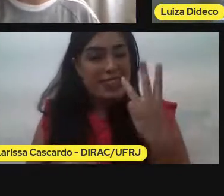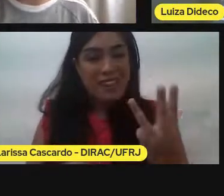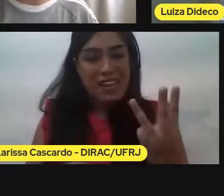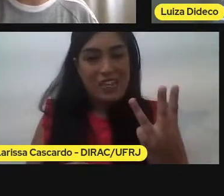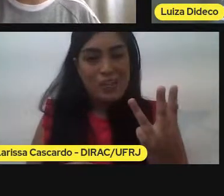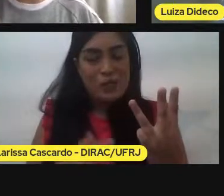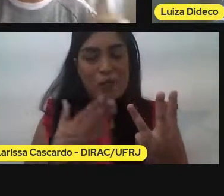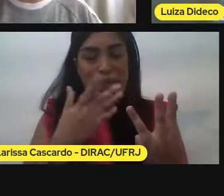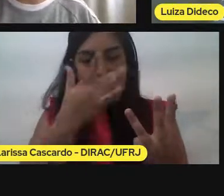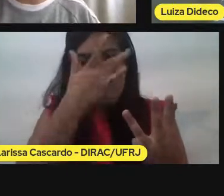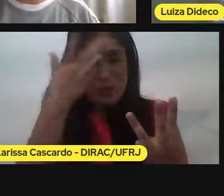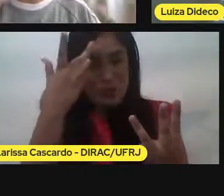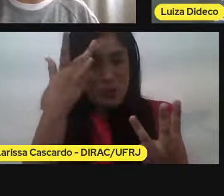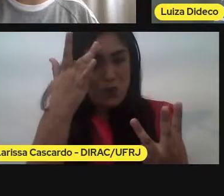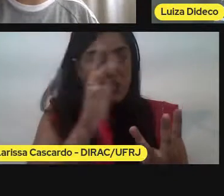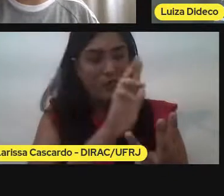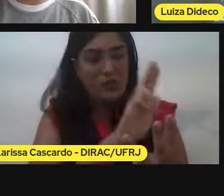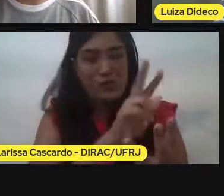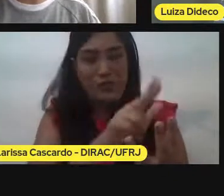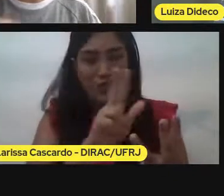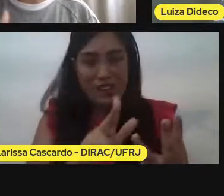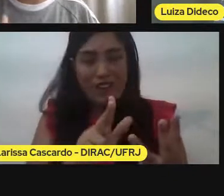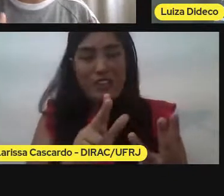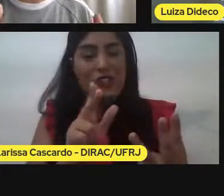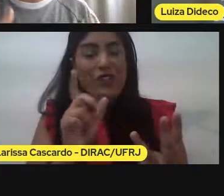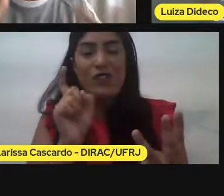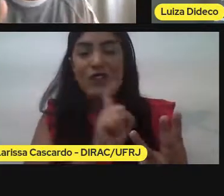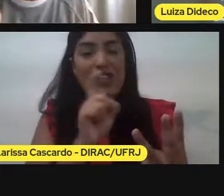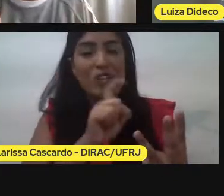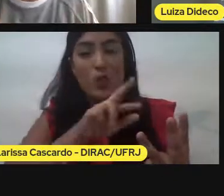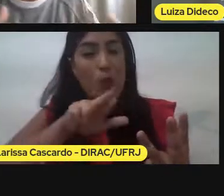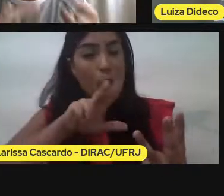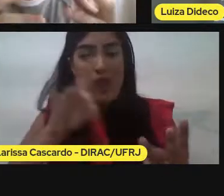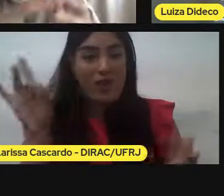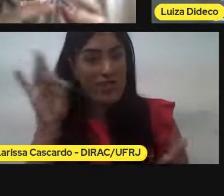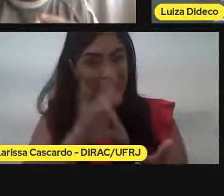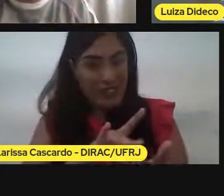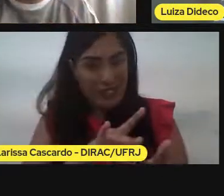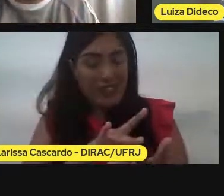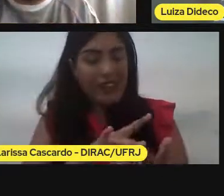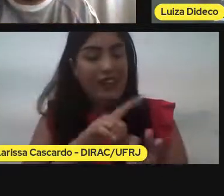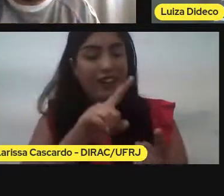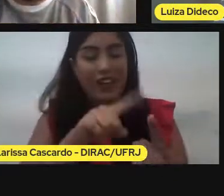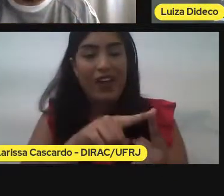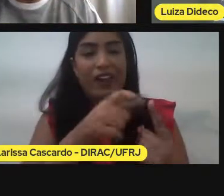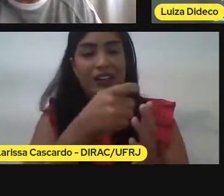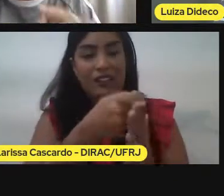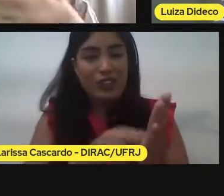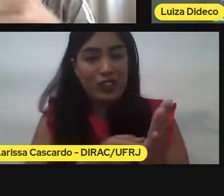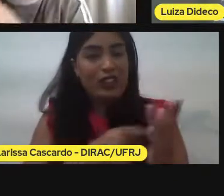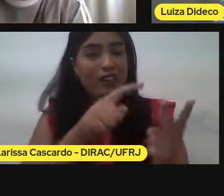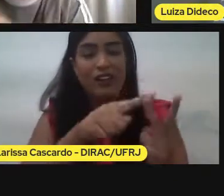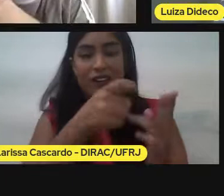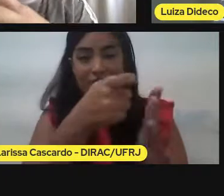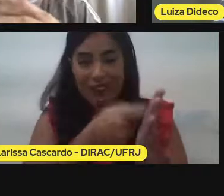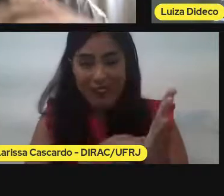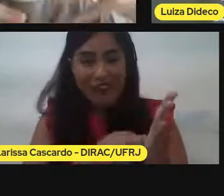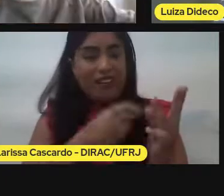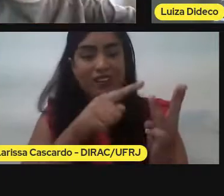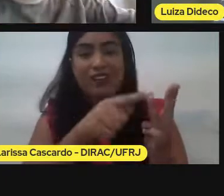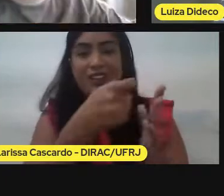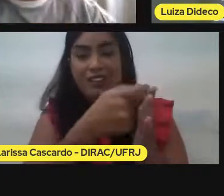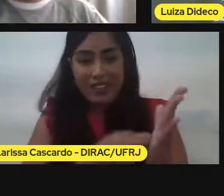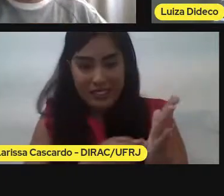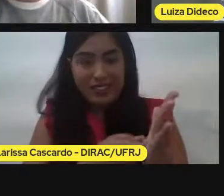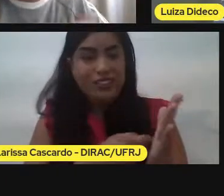personalidades fictícias escrevendo trechos daquilo que configuraria um conjunto de textos que comporiam